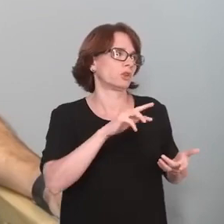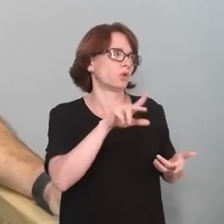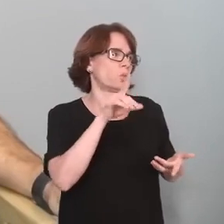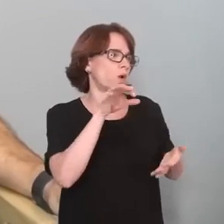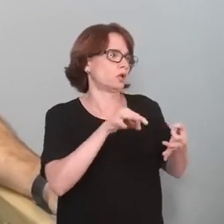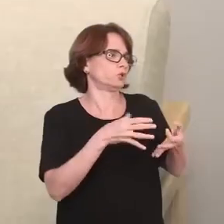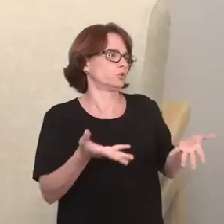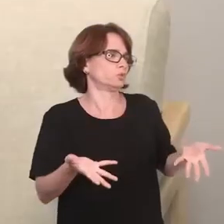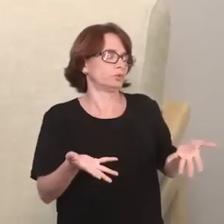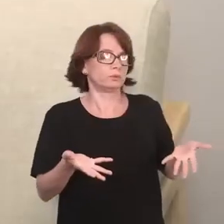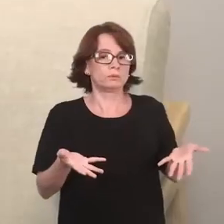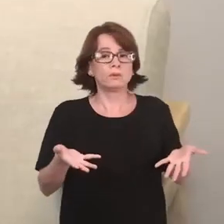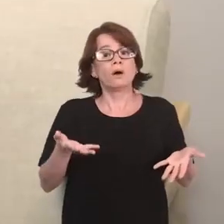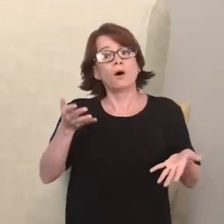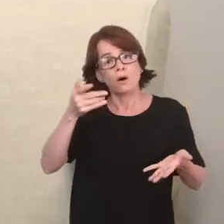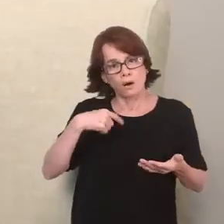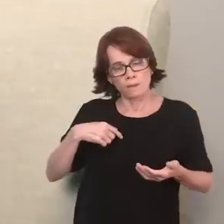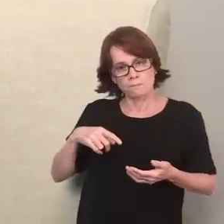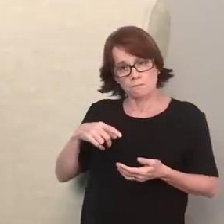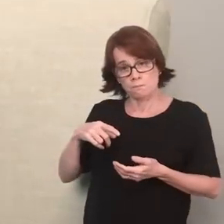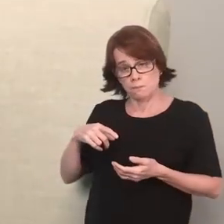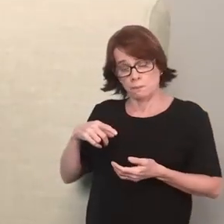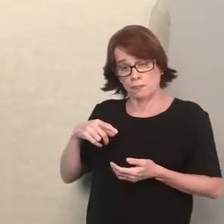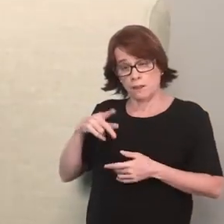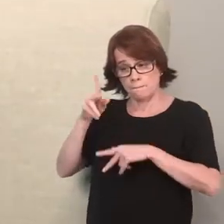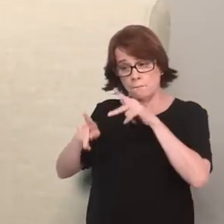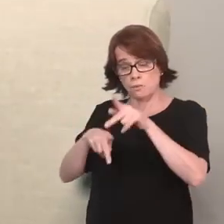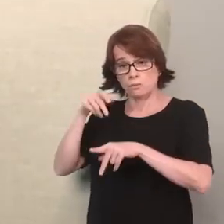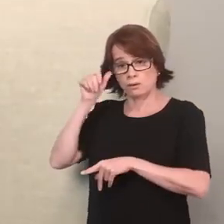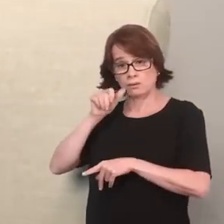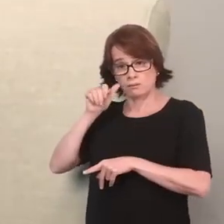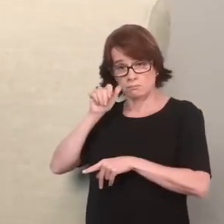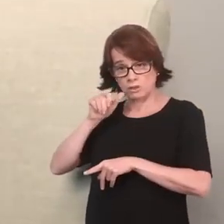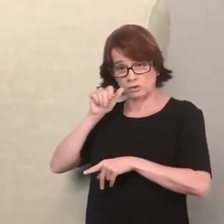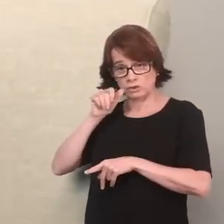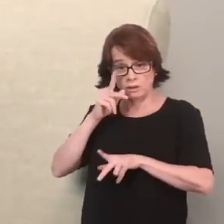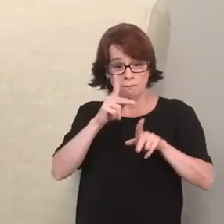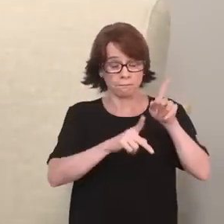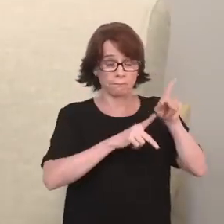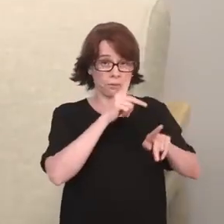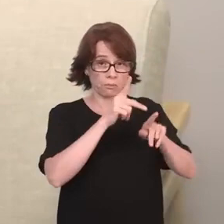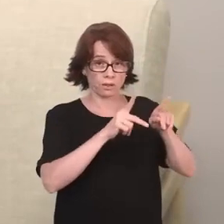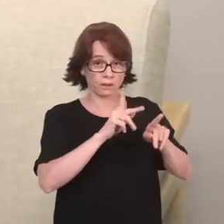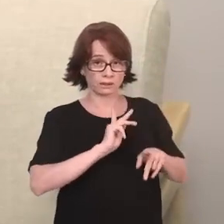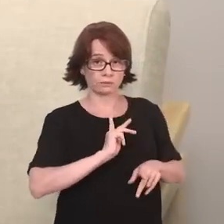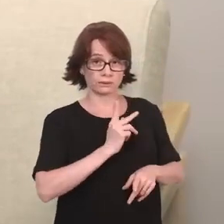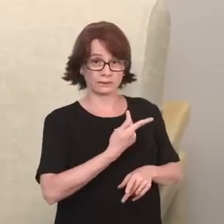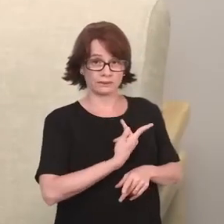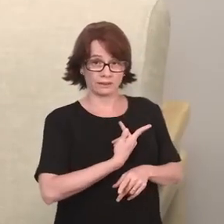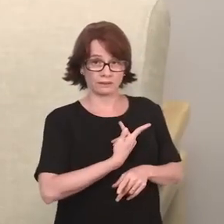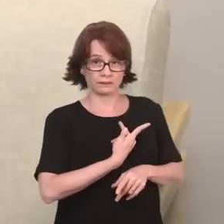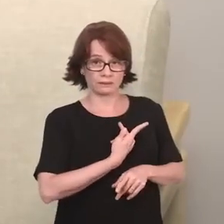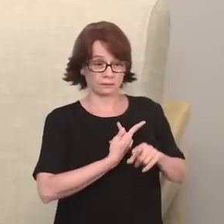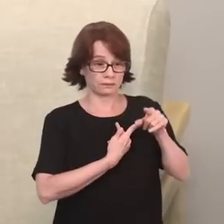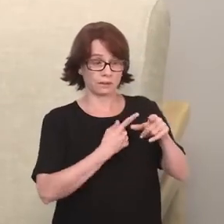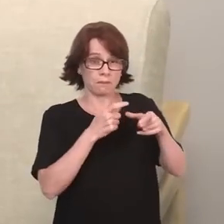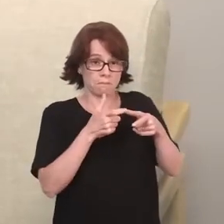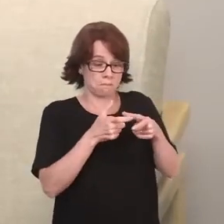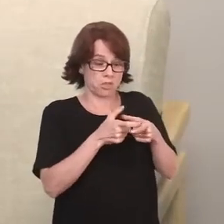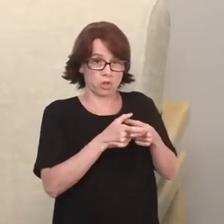pensar que pega aí a população feminina, que é mais da metade da população, e a população trans. Então, assim, por